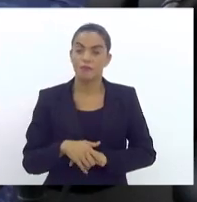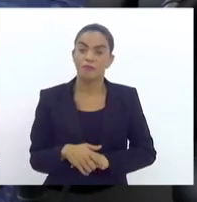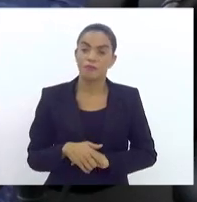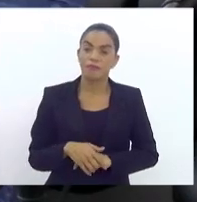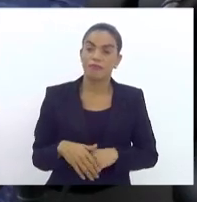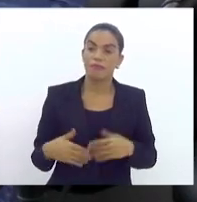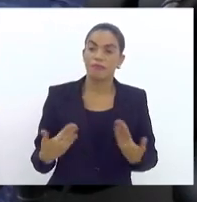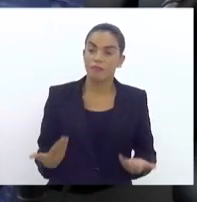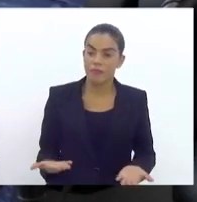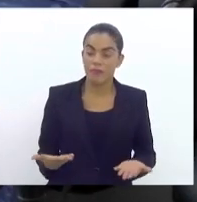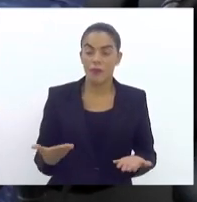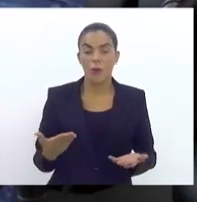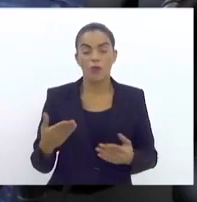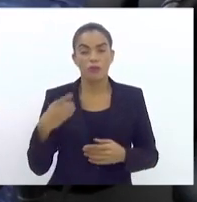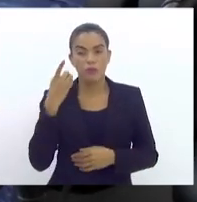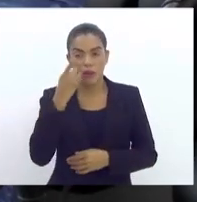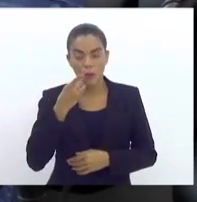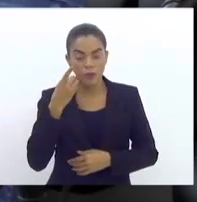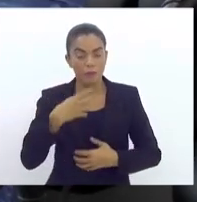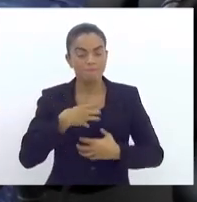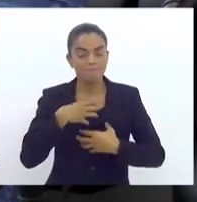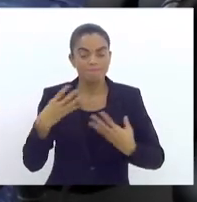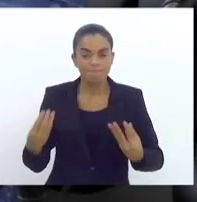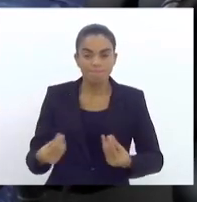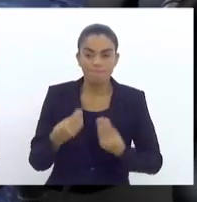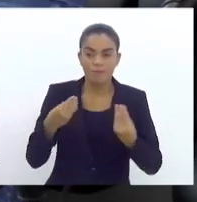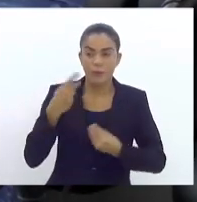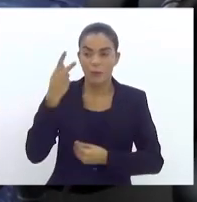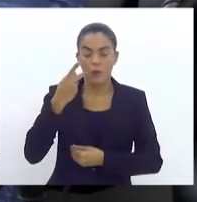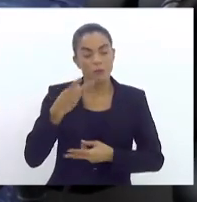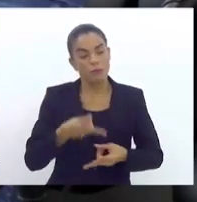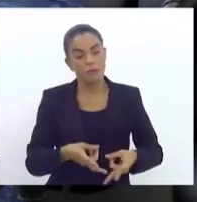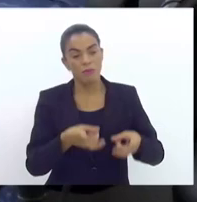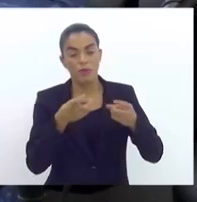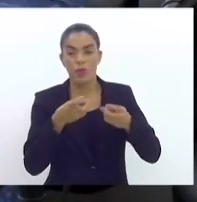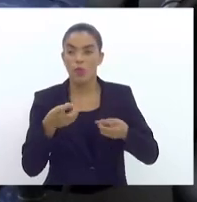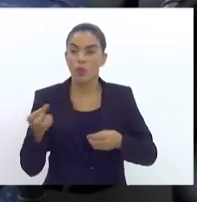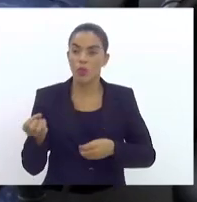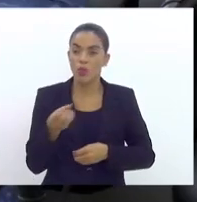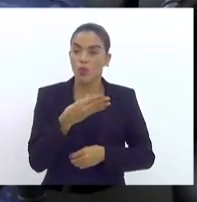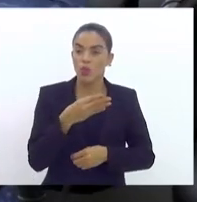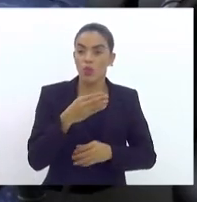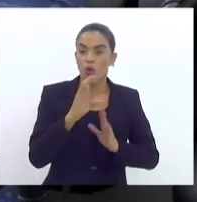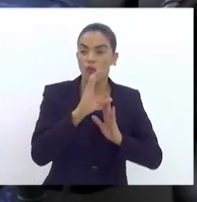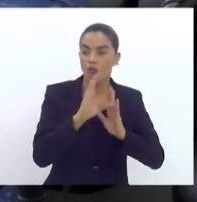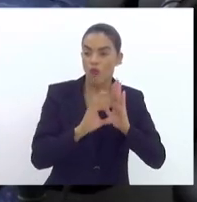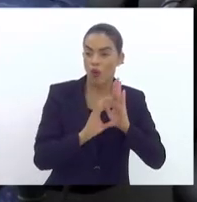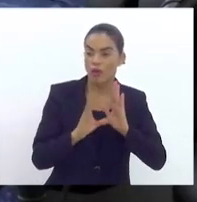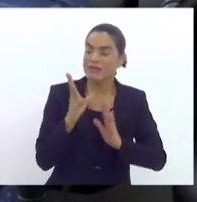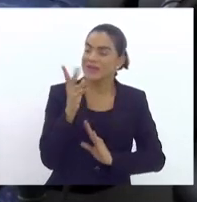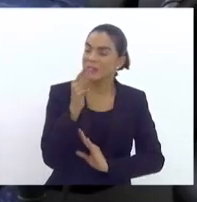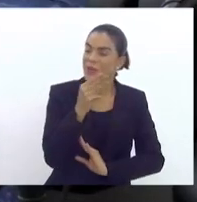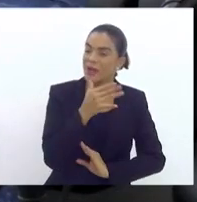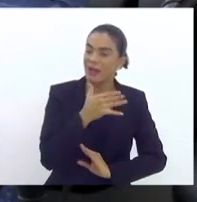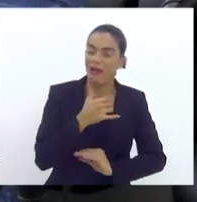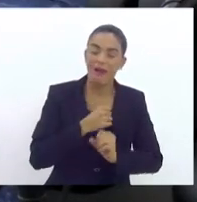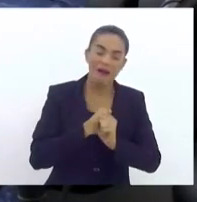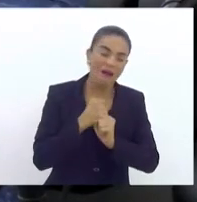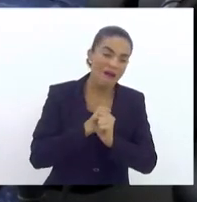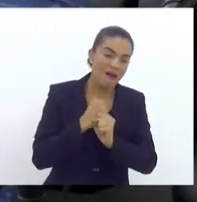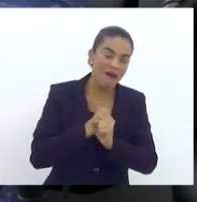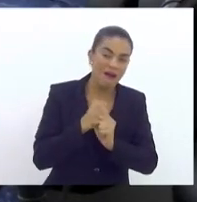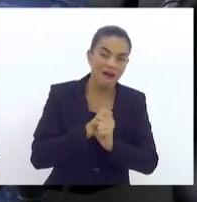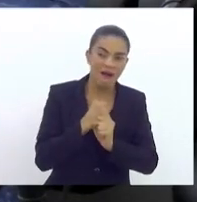com aquela habilidade política ele percebeu que um novo código demoraria anos para ser aprovado ao monumento